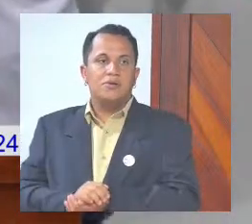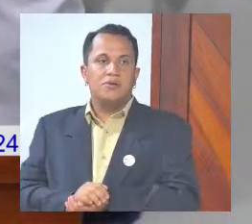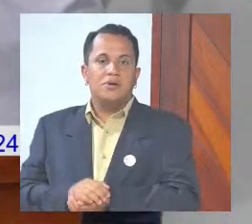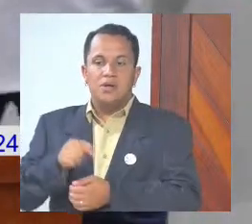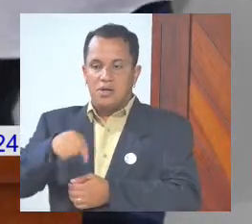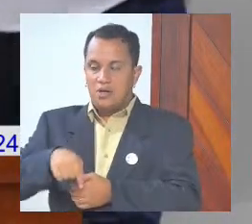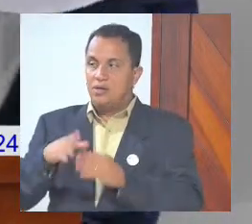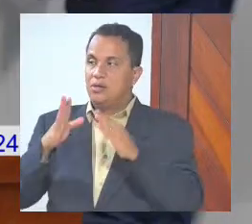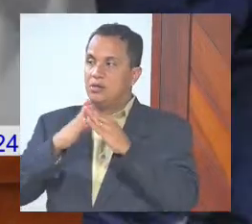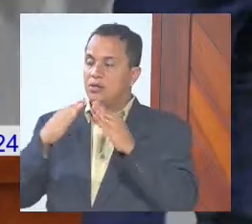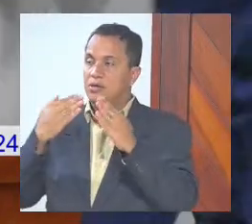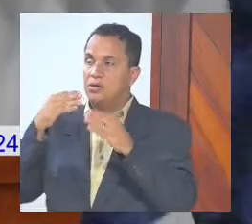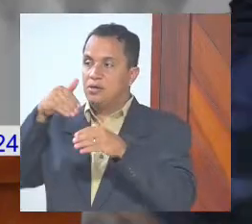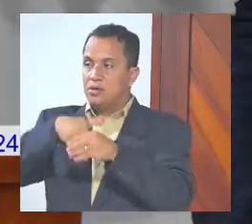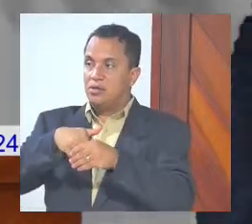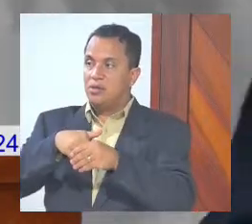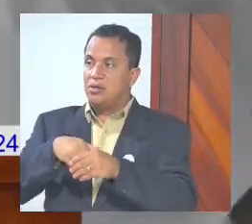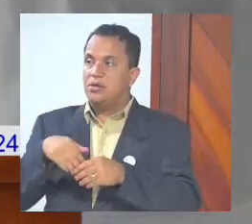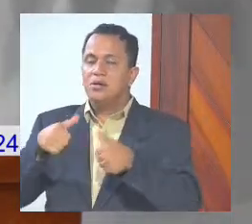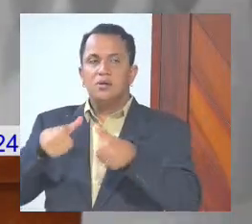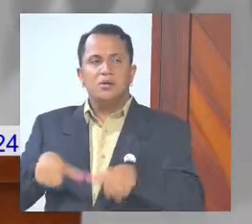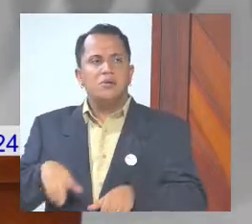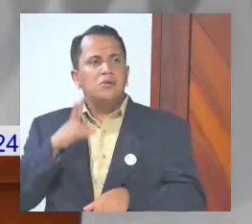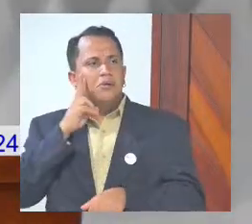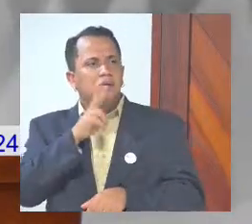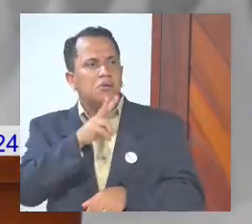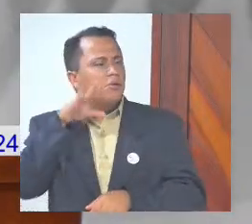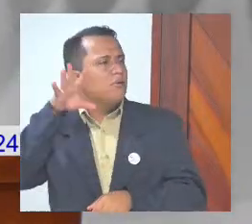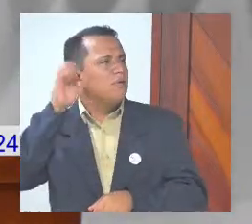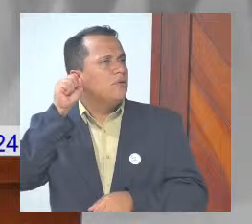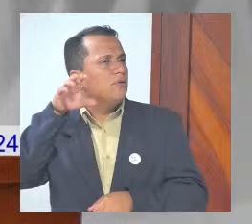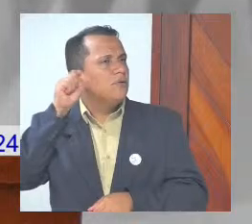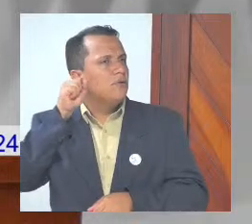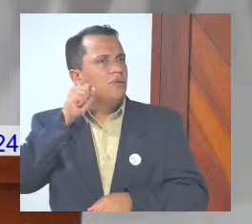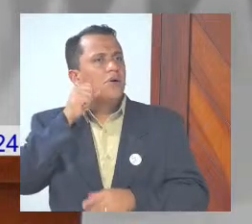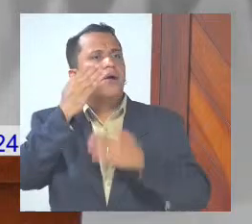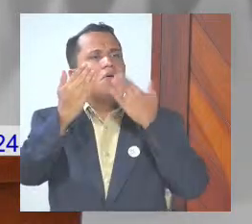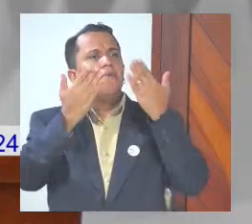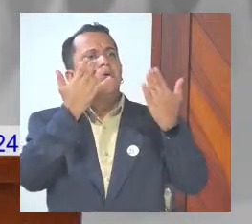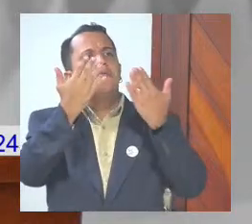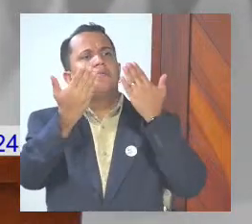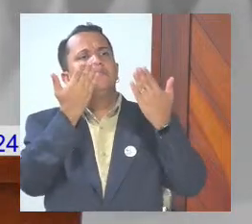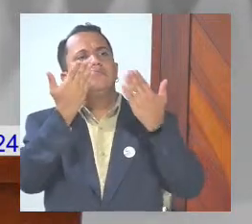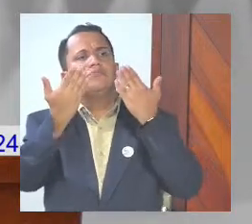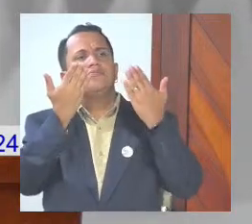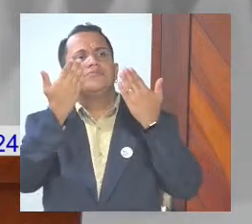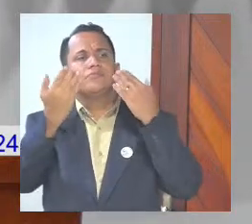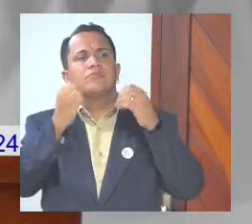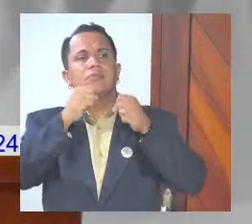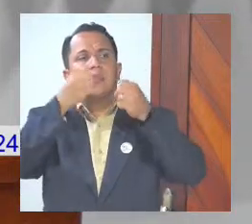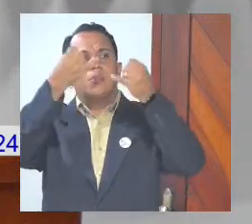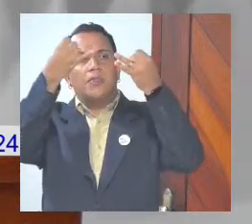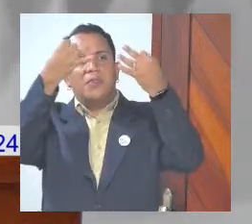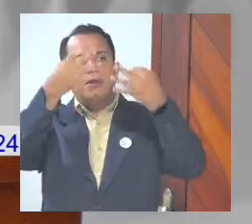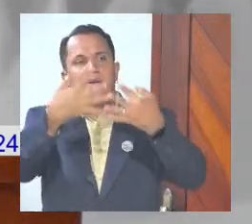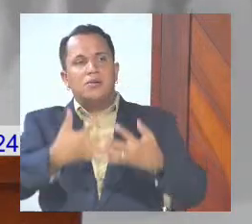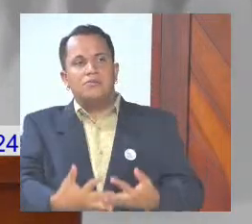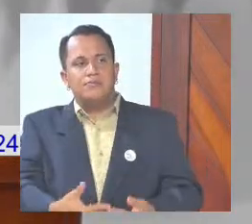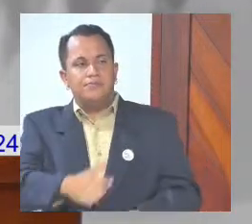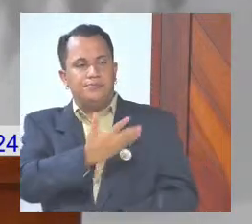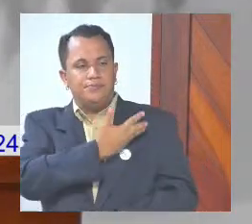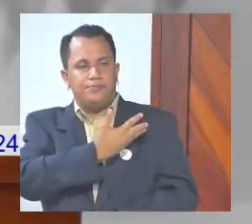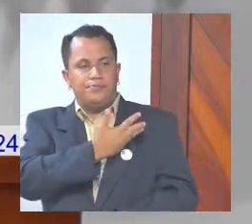casa. E assim, eu estava ali atentamente ouvindo os debates, a explanação do